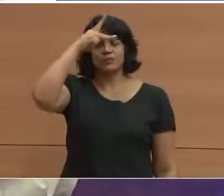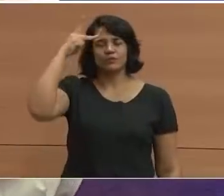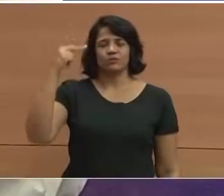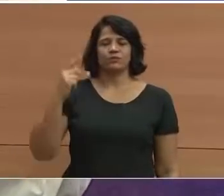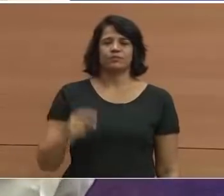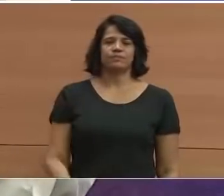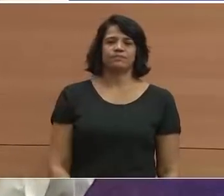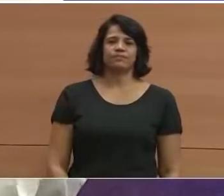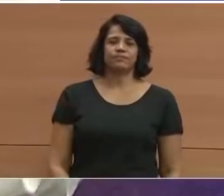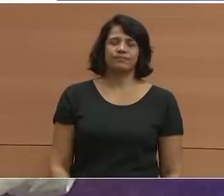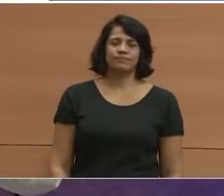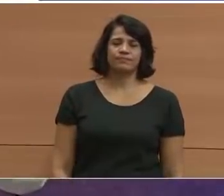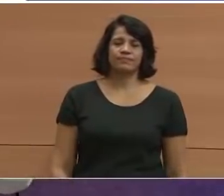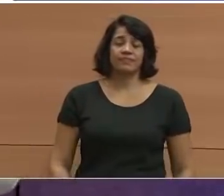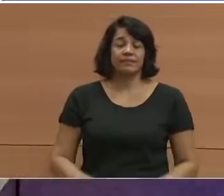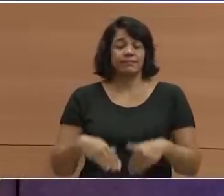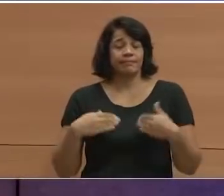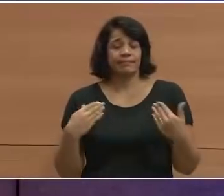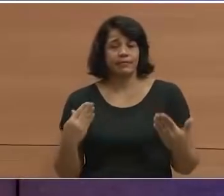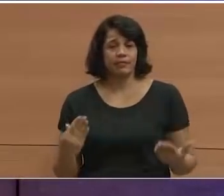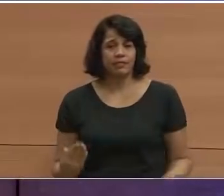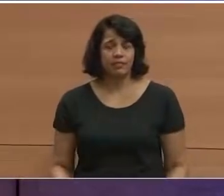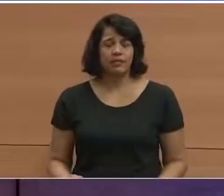Apolo, é um homem